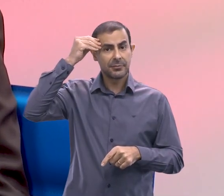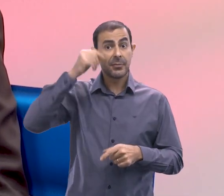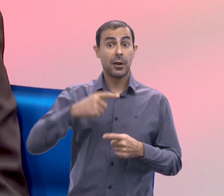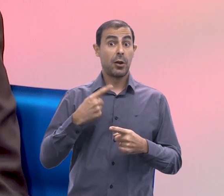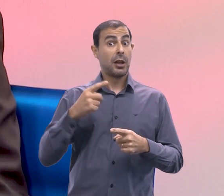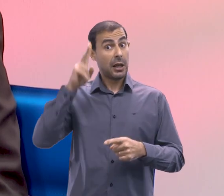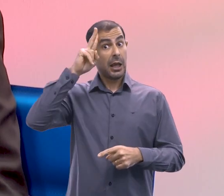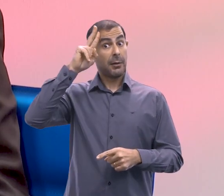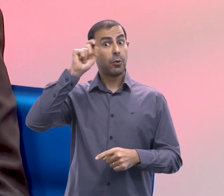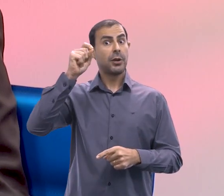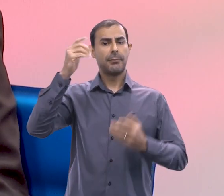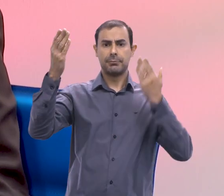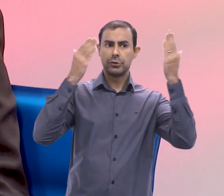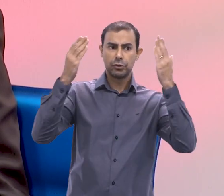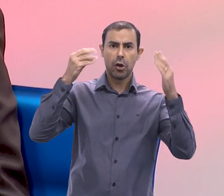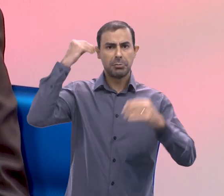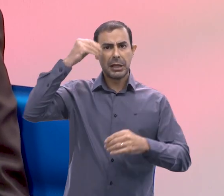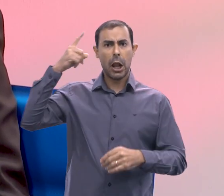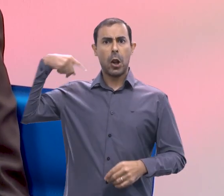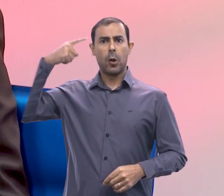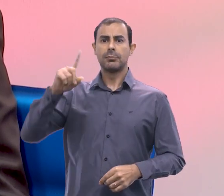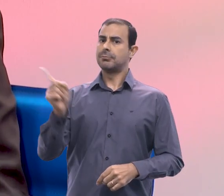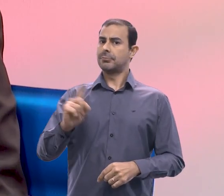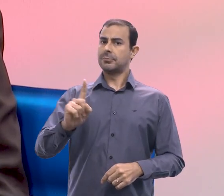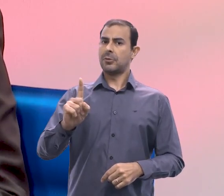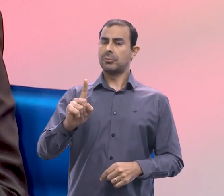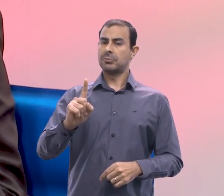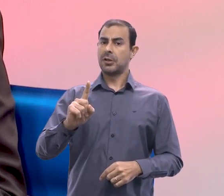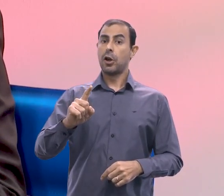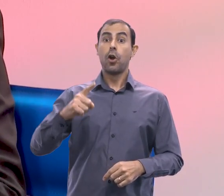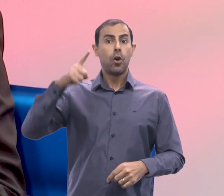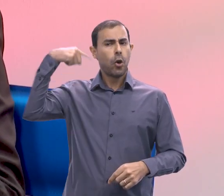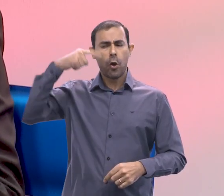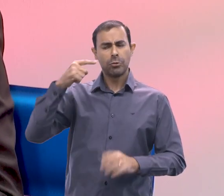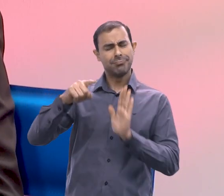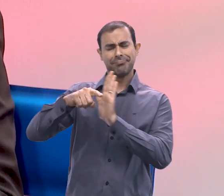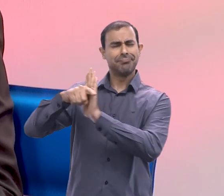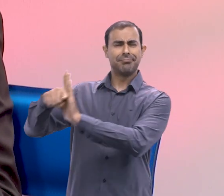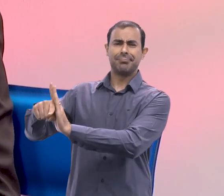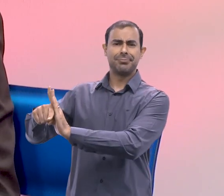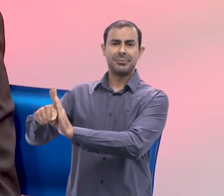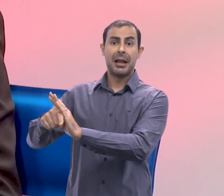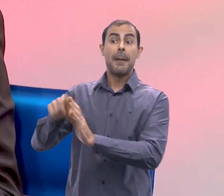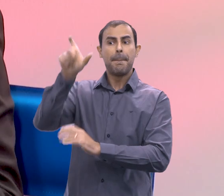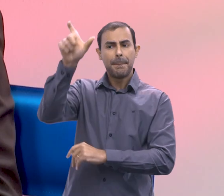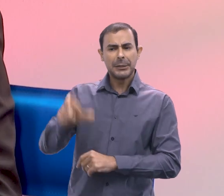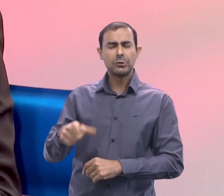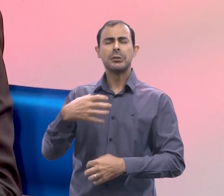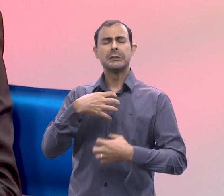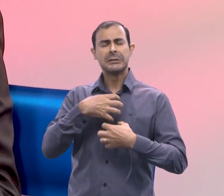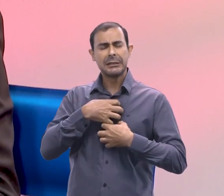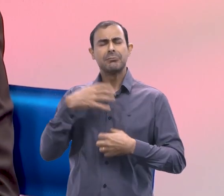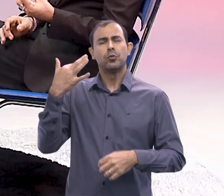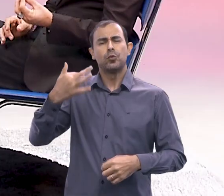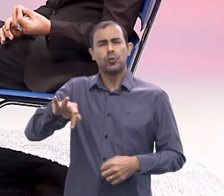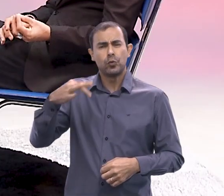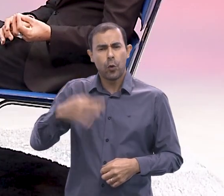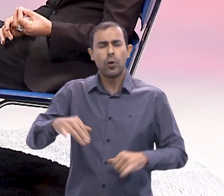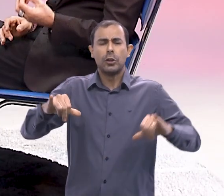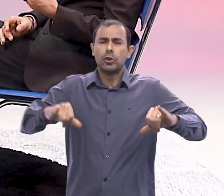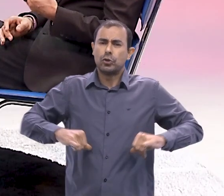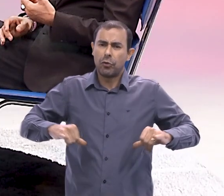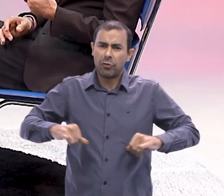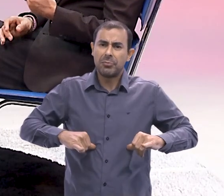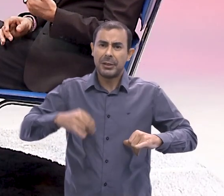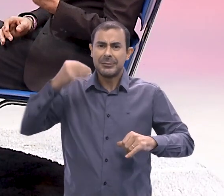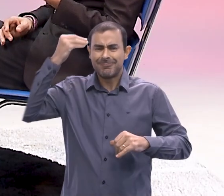psicólogo não trata de louco. Louco não existe. O que existe é uma pessoa que está em sofrimento psíquico e precisa de um diagnóstico